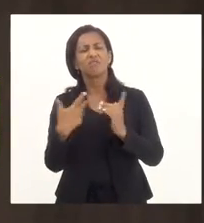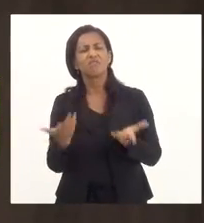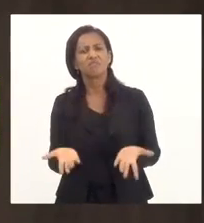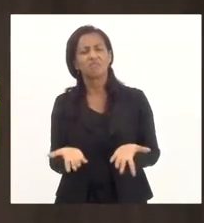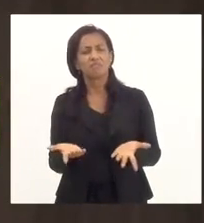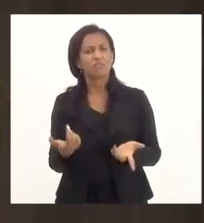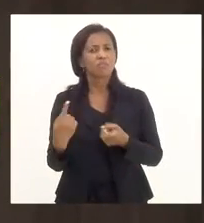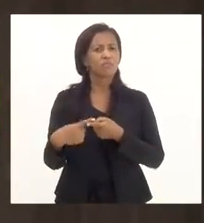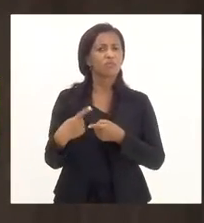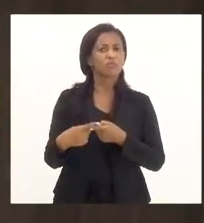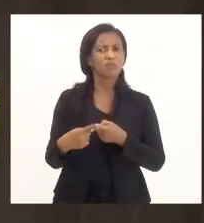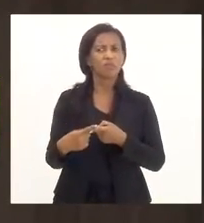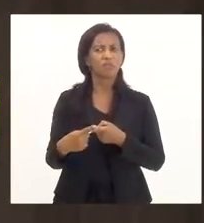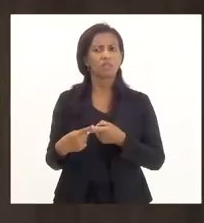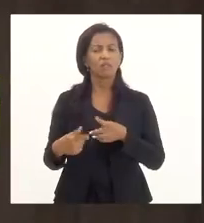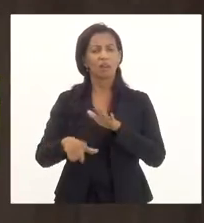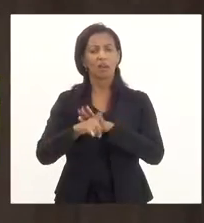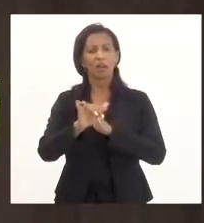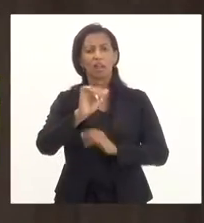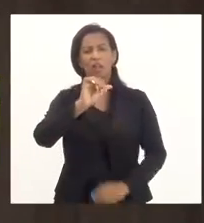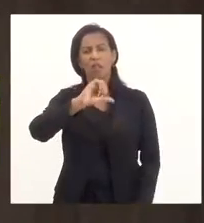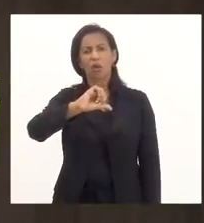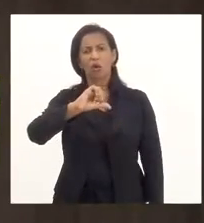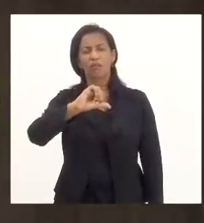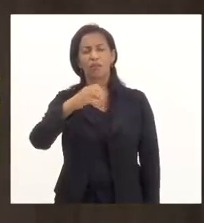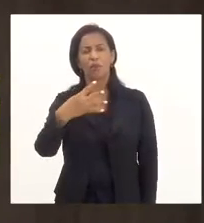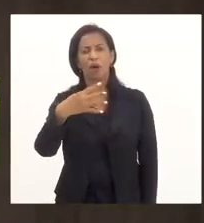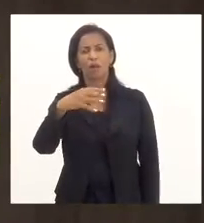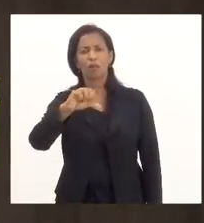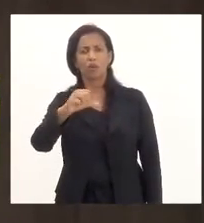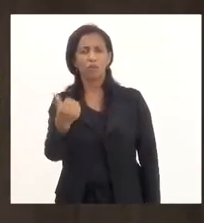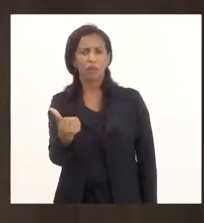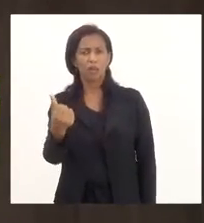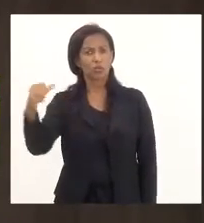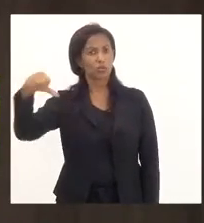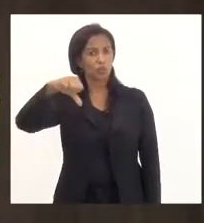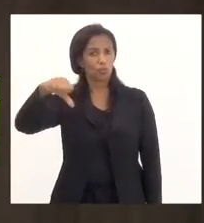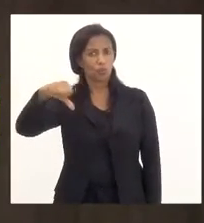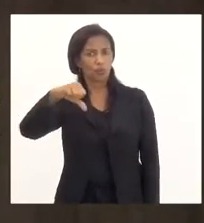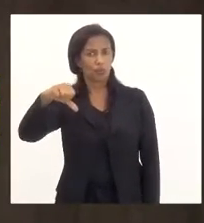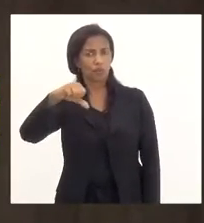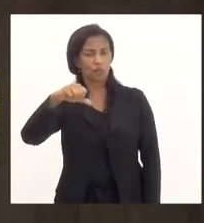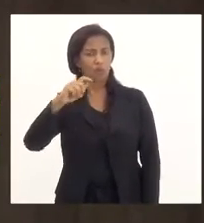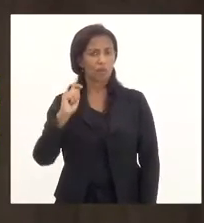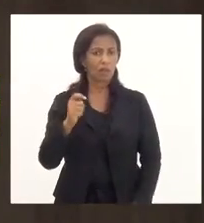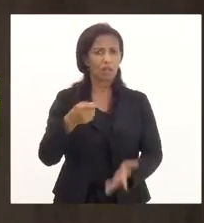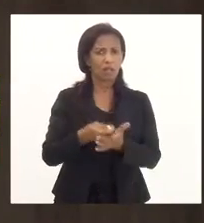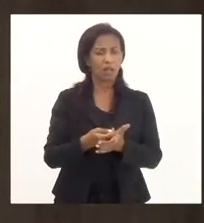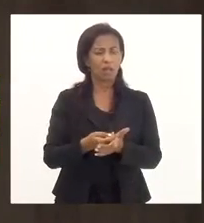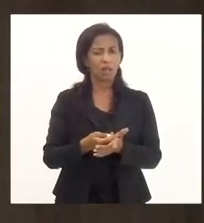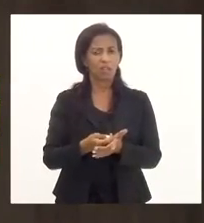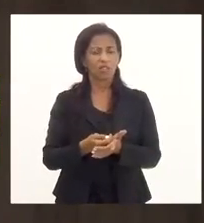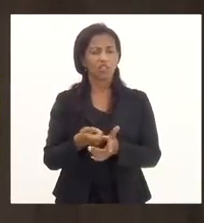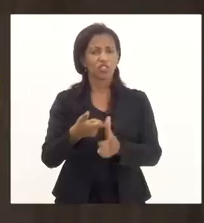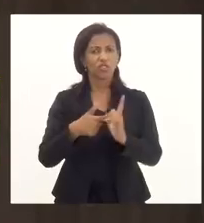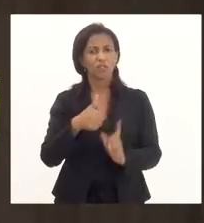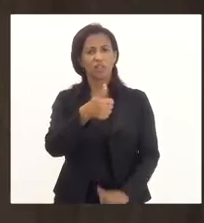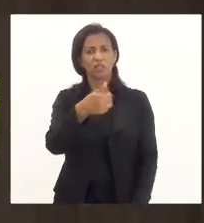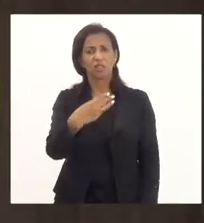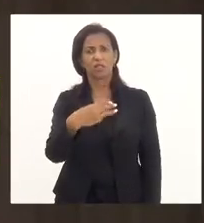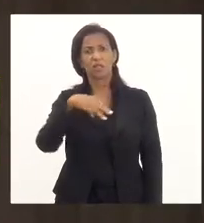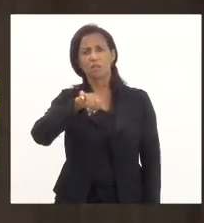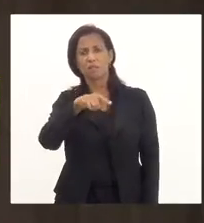porque a lei 94 96 99 ela refinanciou uma dívida de 13 bilhões